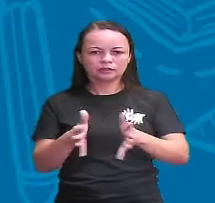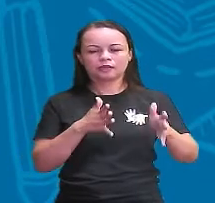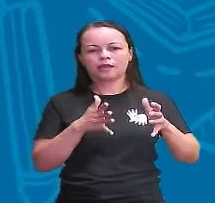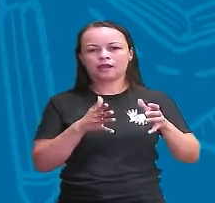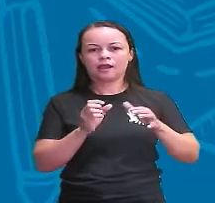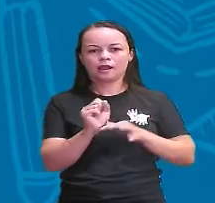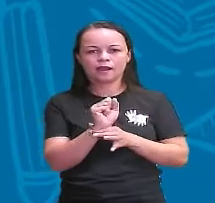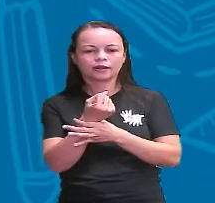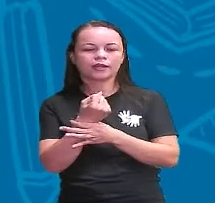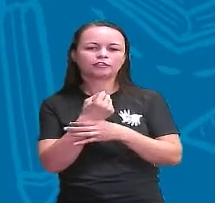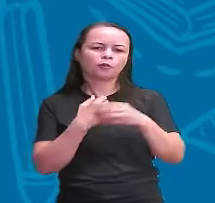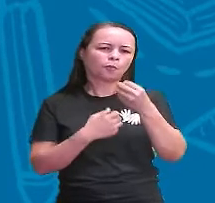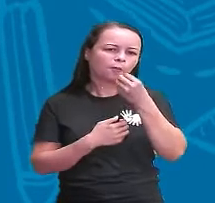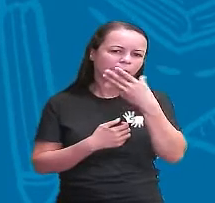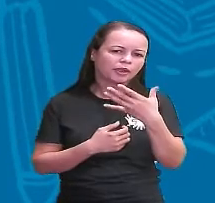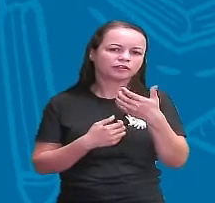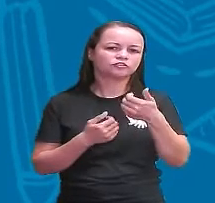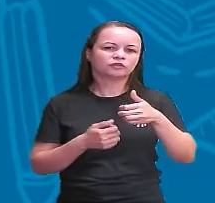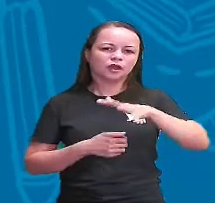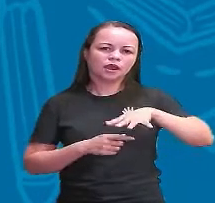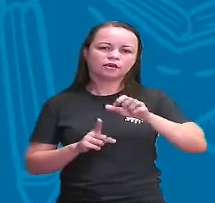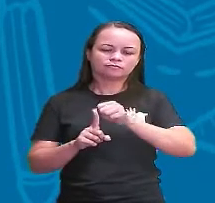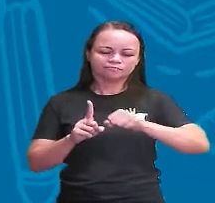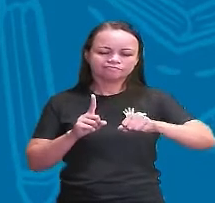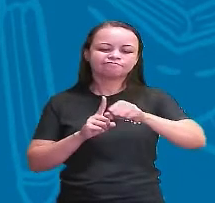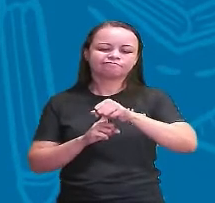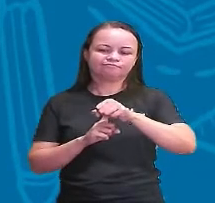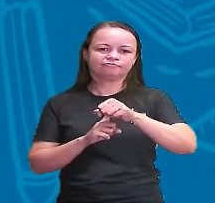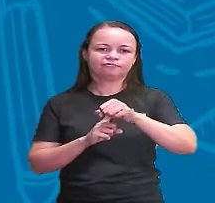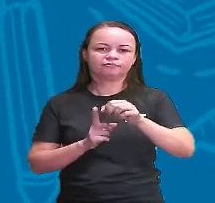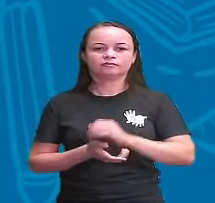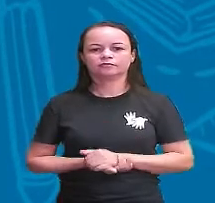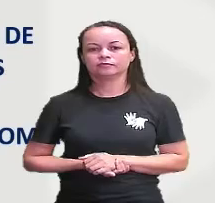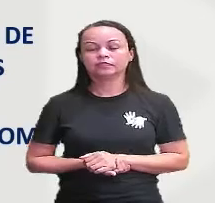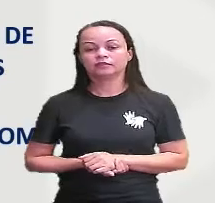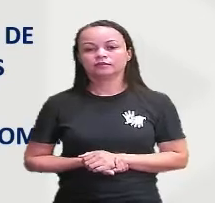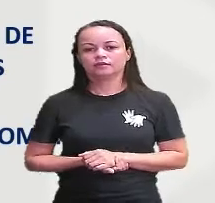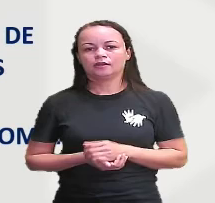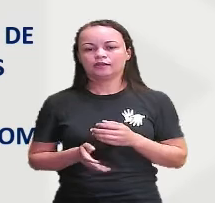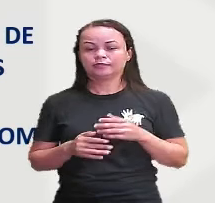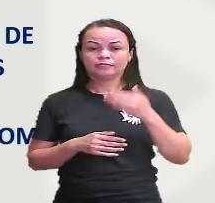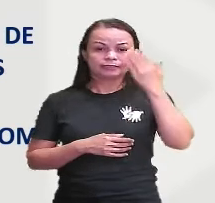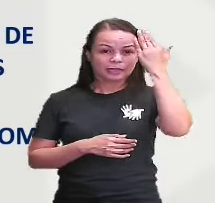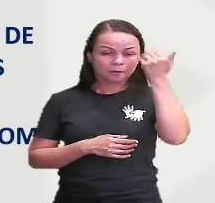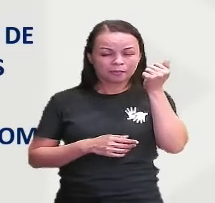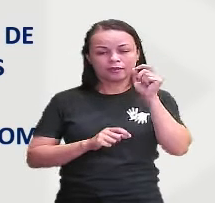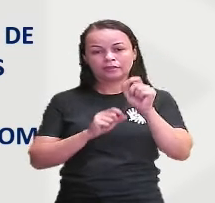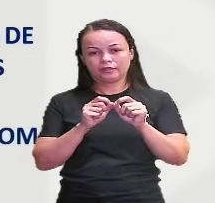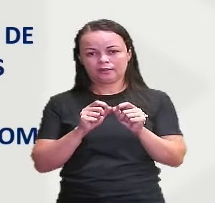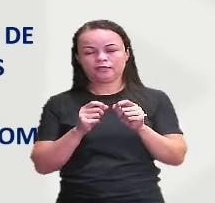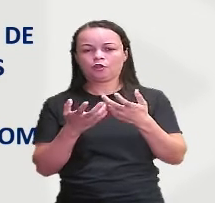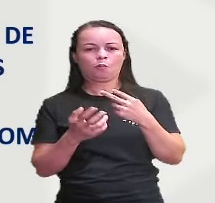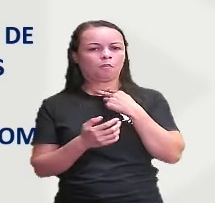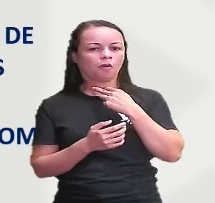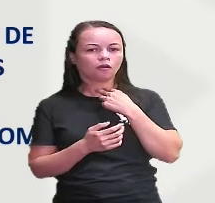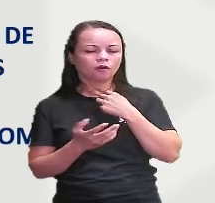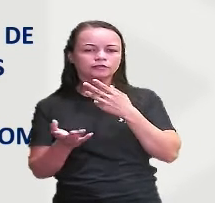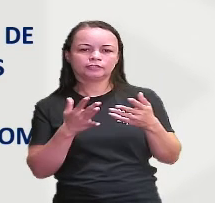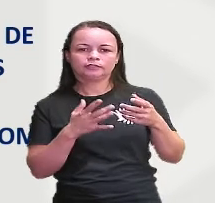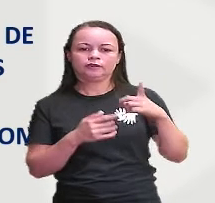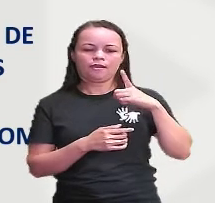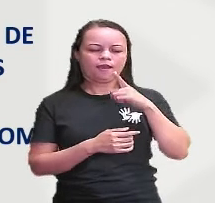social, certo? A partir do conhecimento científico, como por exemplo, saber que a gente não pode deixar água parada, né, no